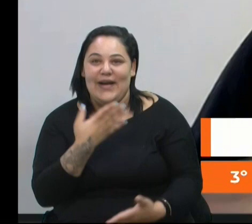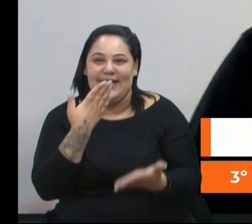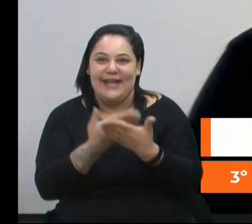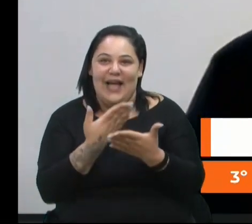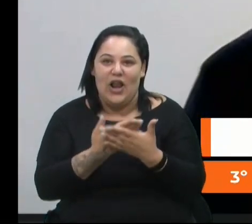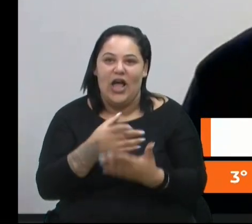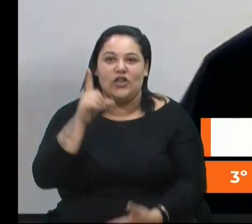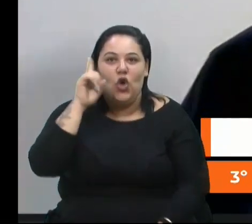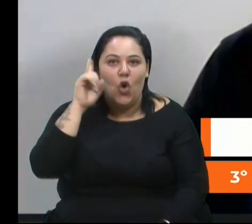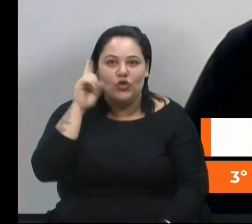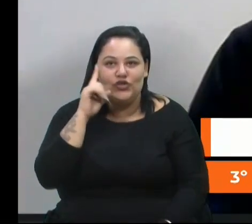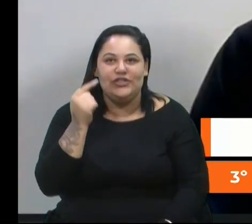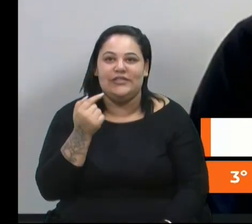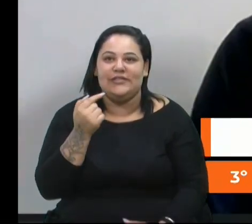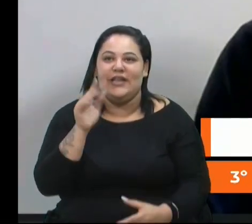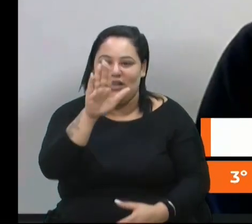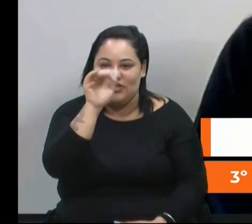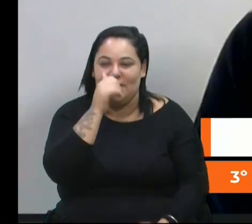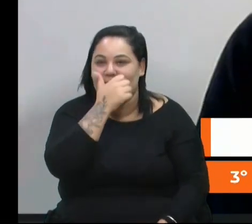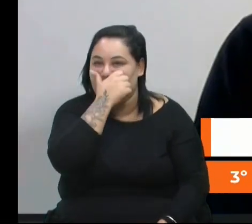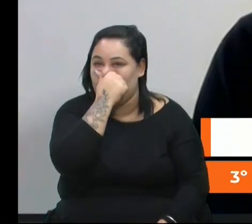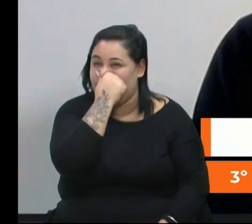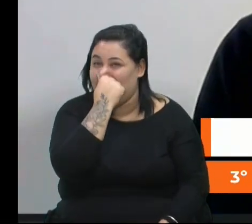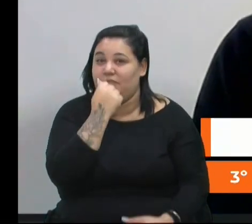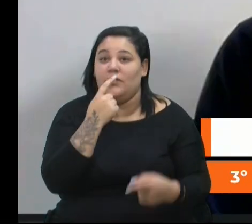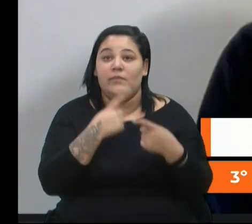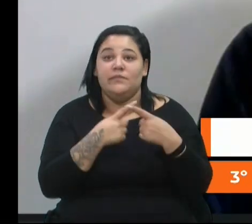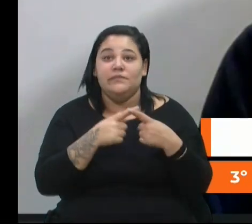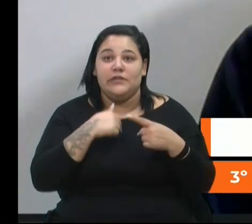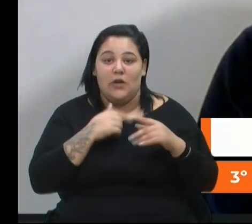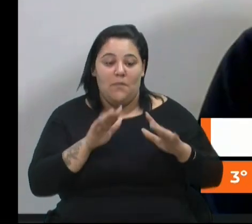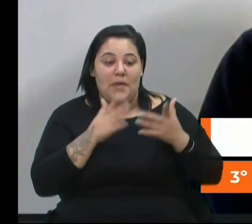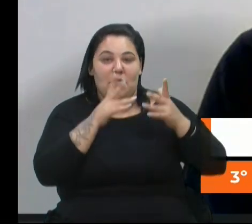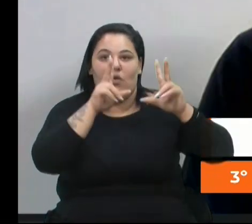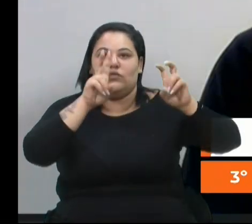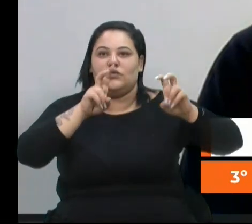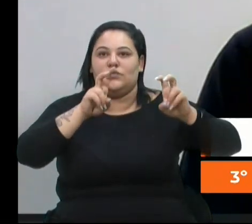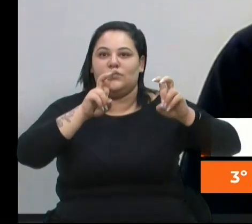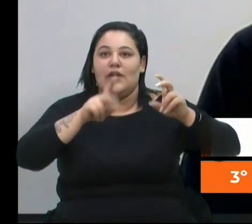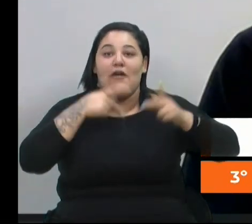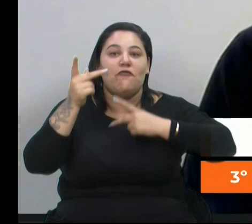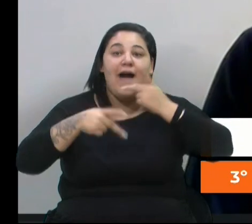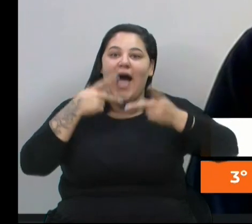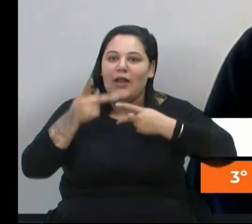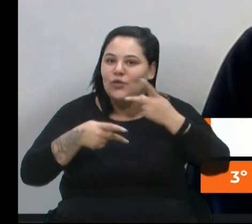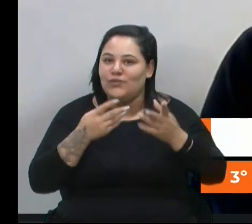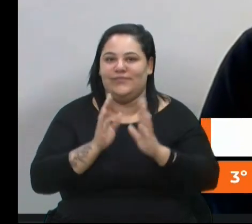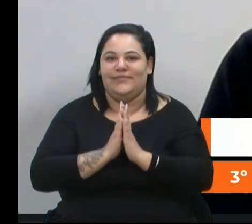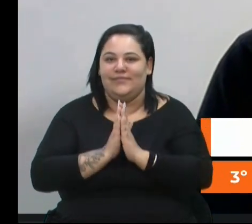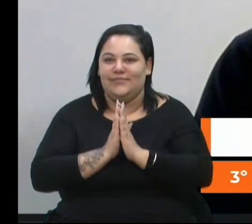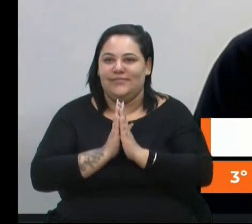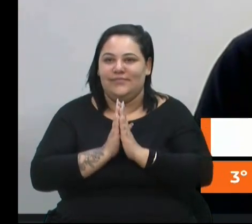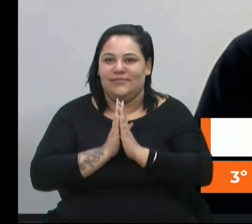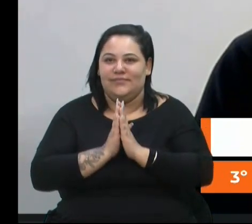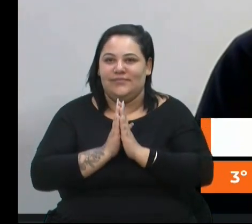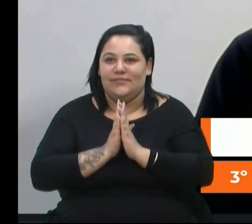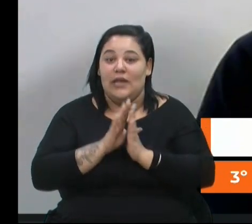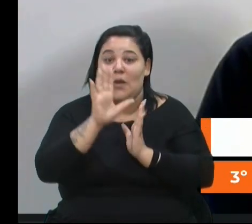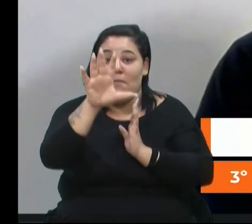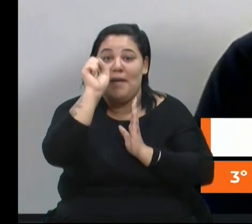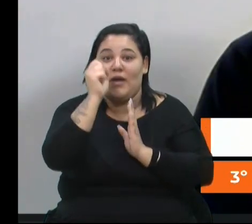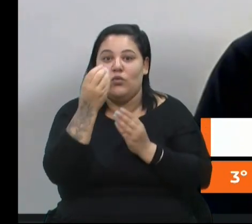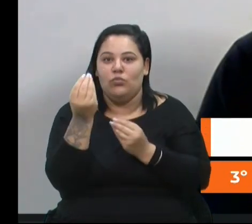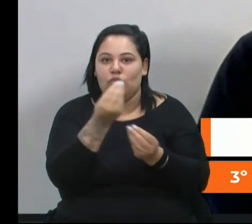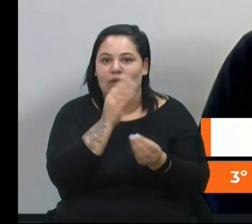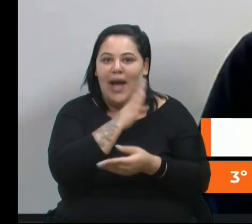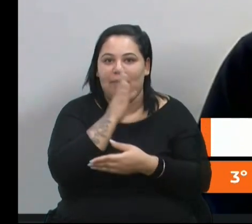ela vinha todo dia falando, porque eu me empolgo no assunto, então eu falo. Além de eu pegar muito rápido coisas que